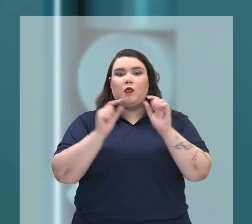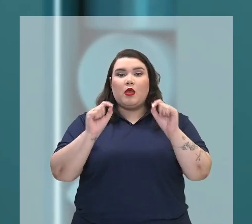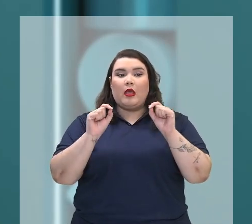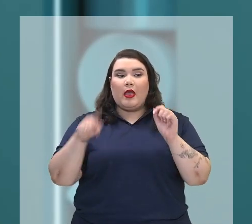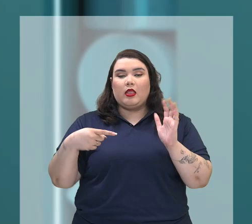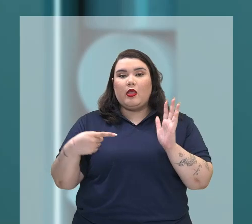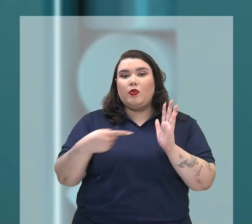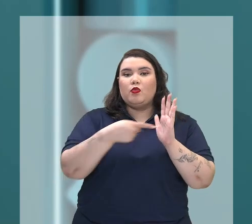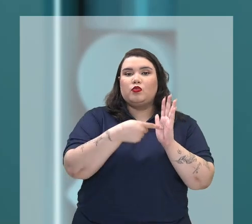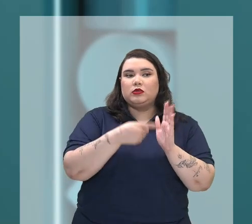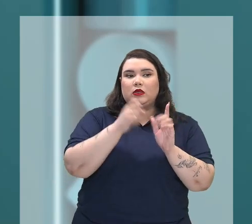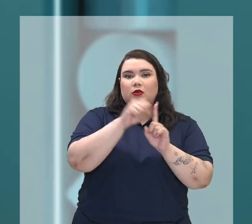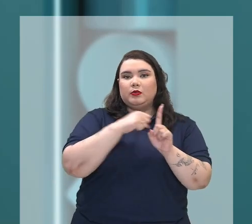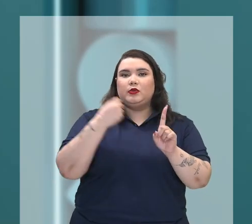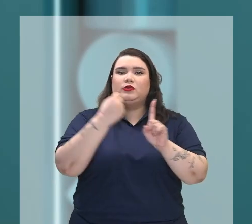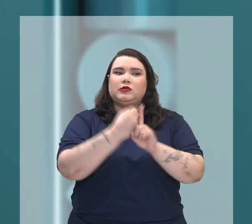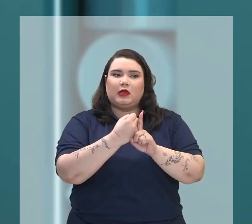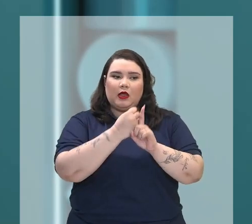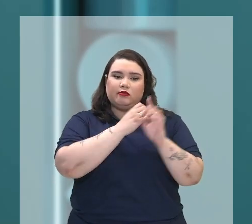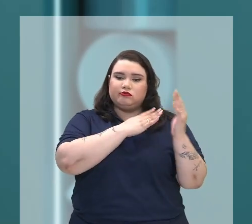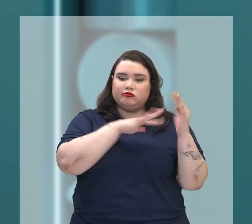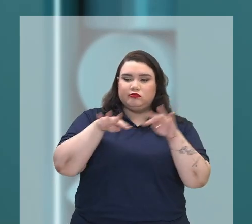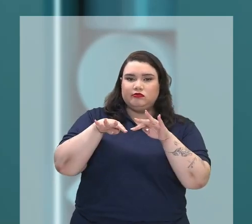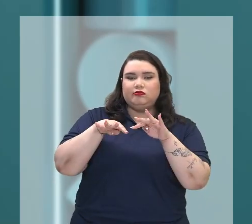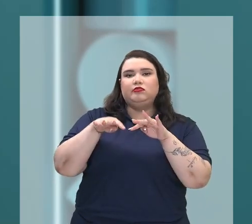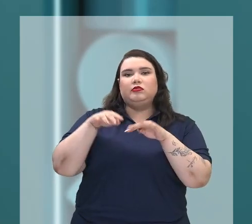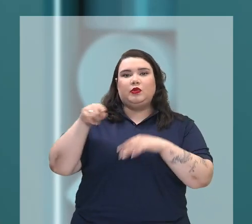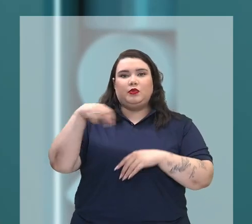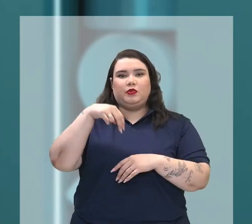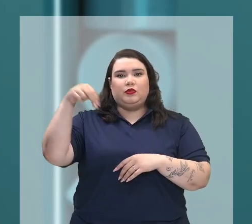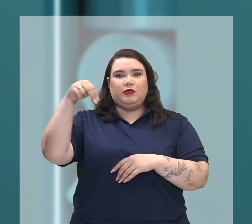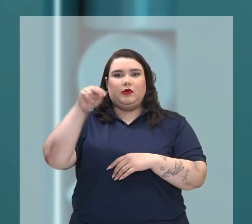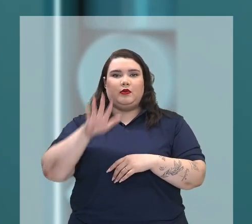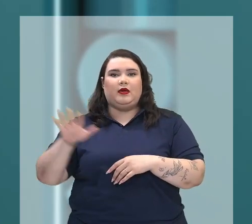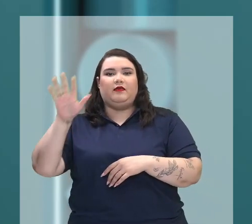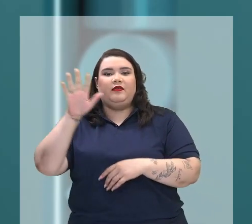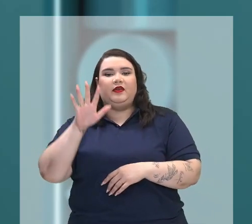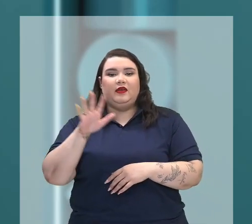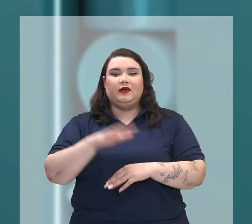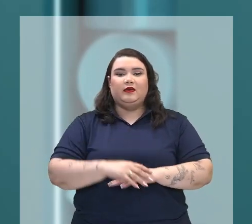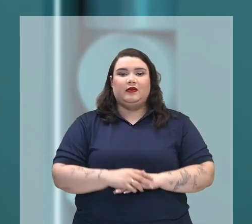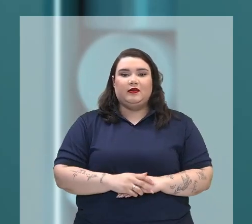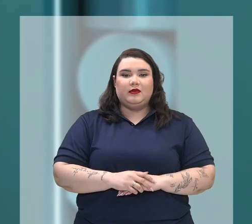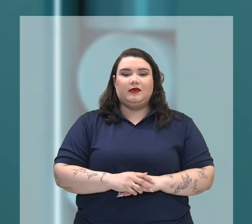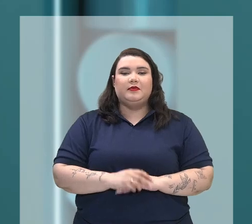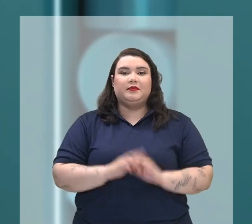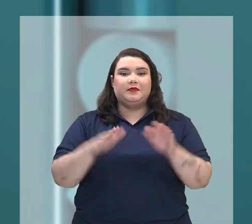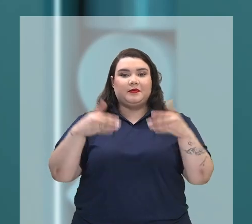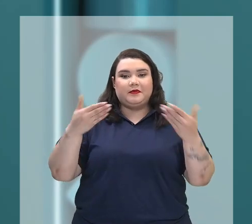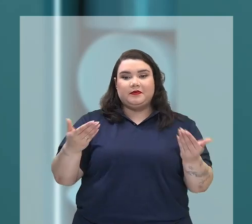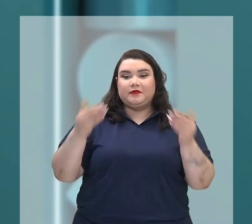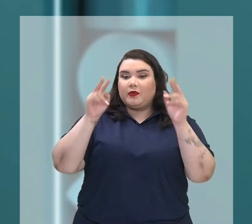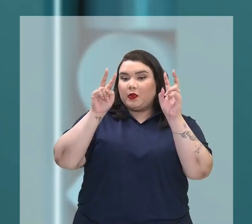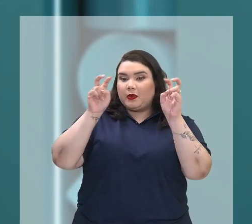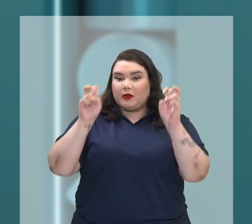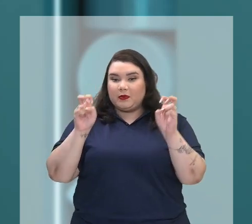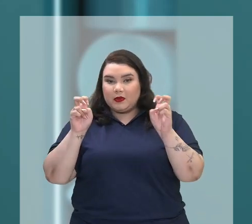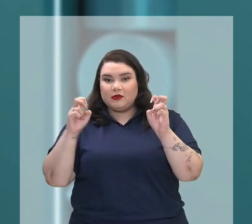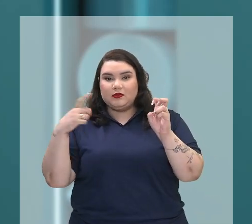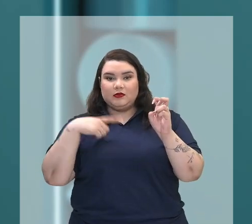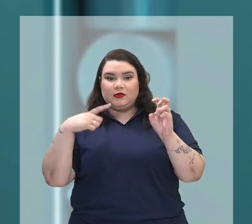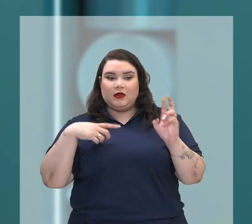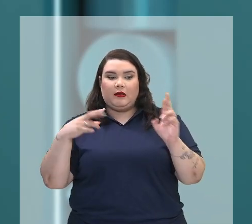social. E como é especificamente do Nordeste, nós classificamos essa temática como